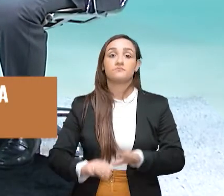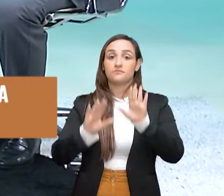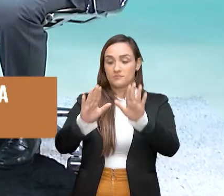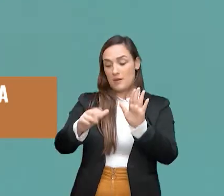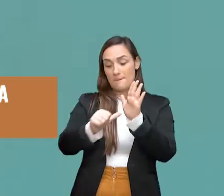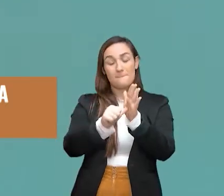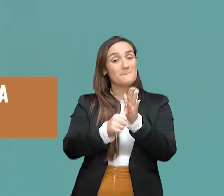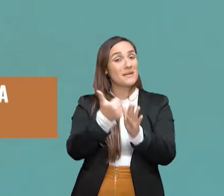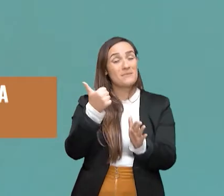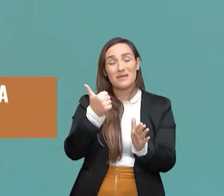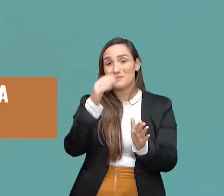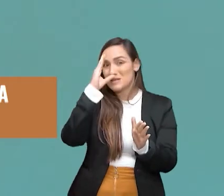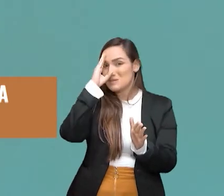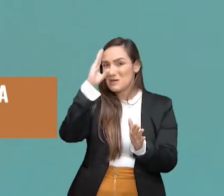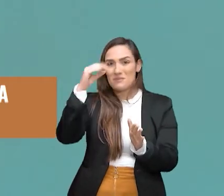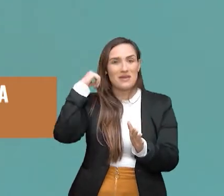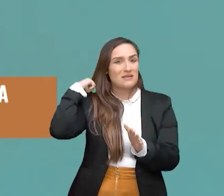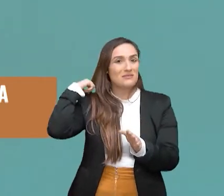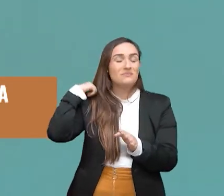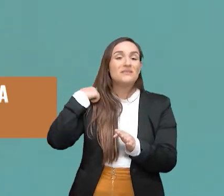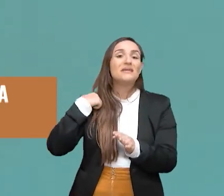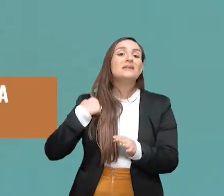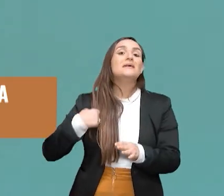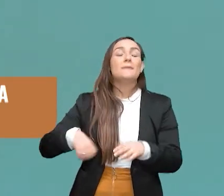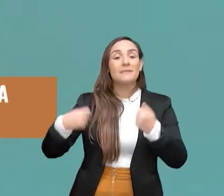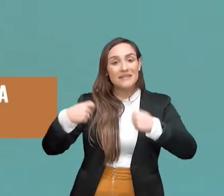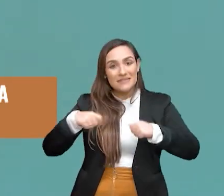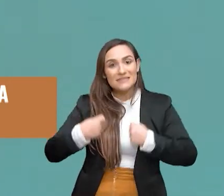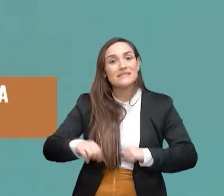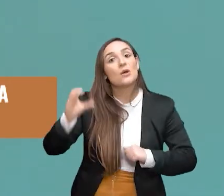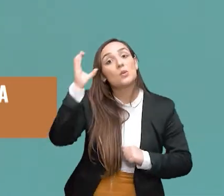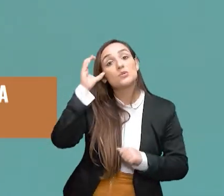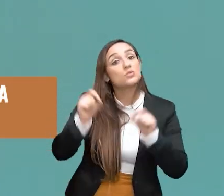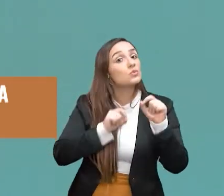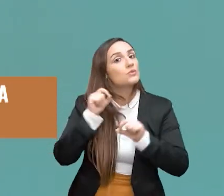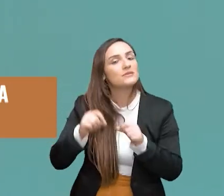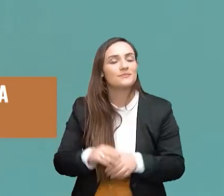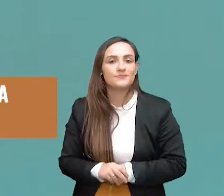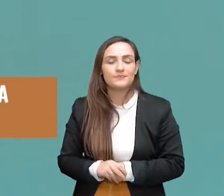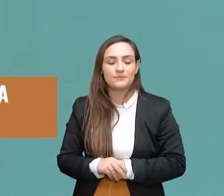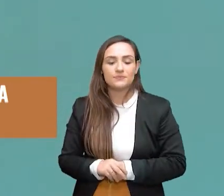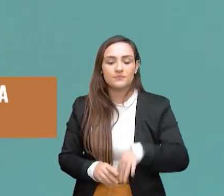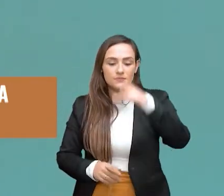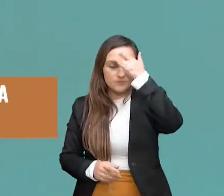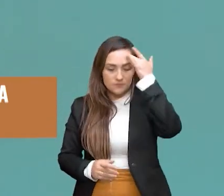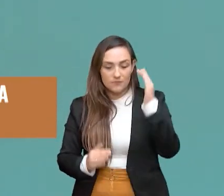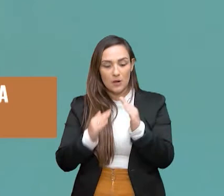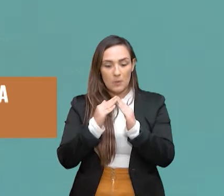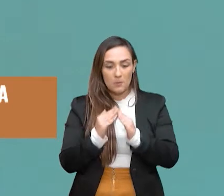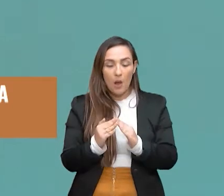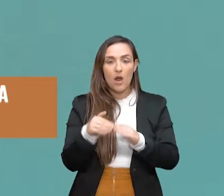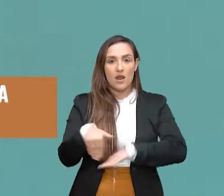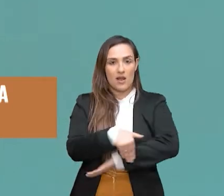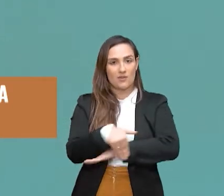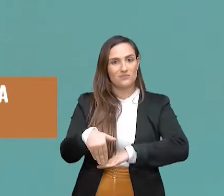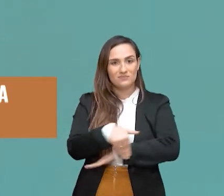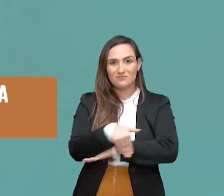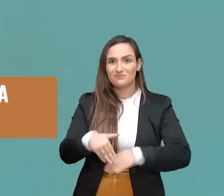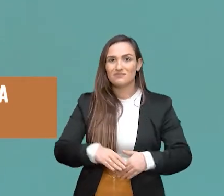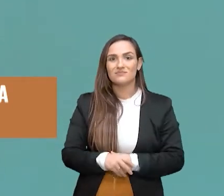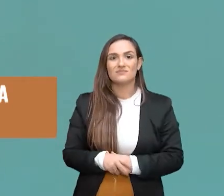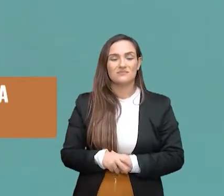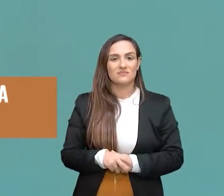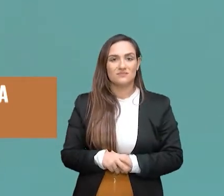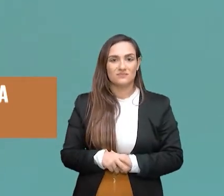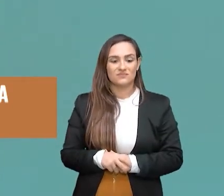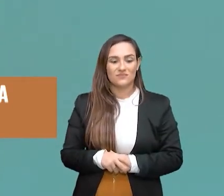eu acho que a primeira coisa que todo mundo precisa se conscientizar é que a pessoa em situação de rua,